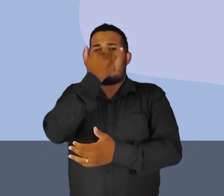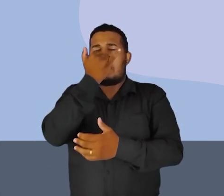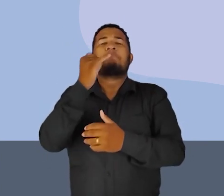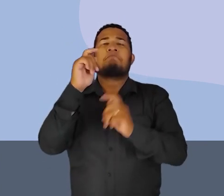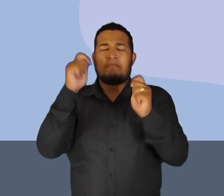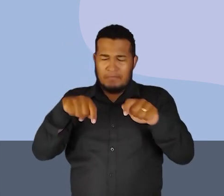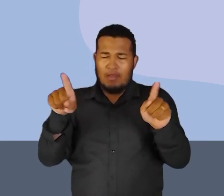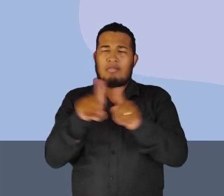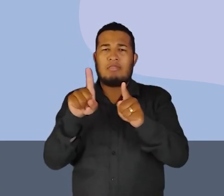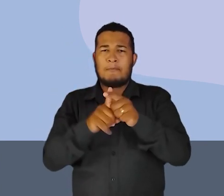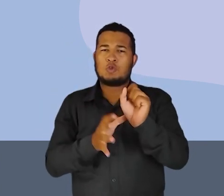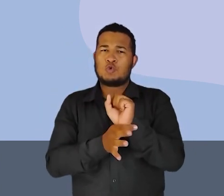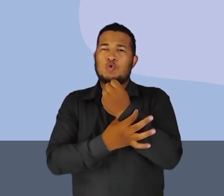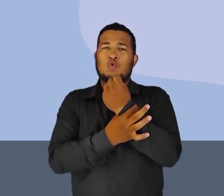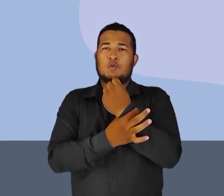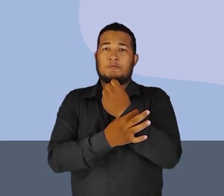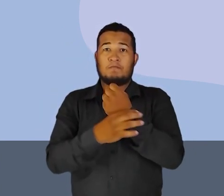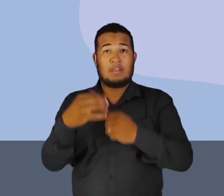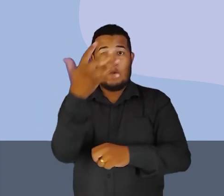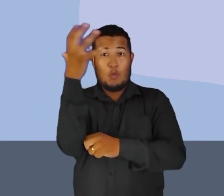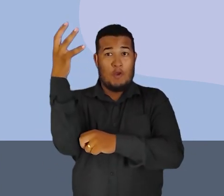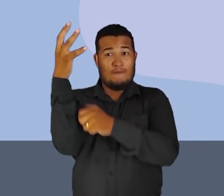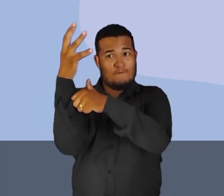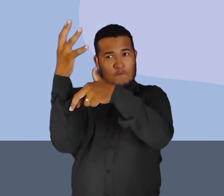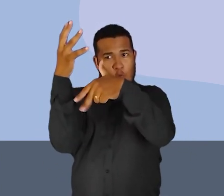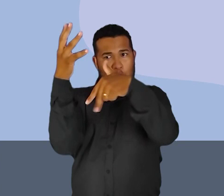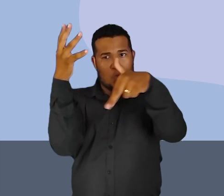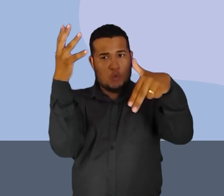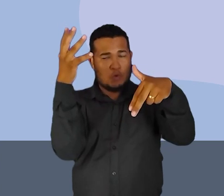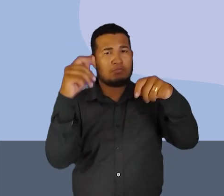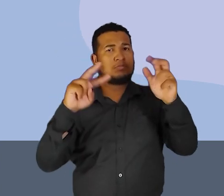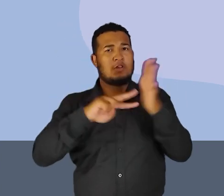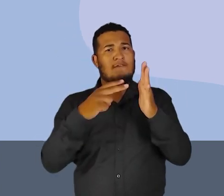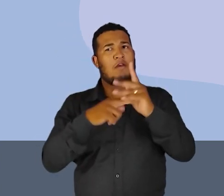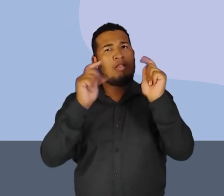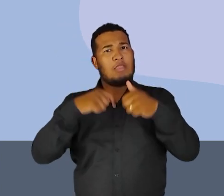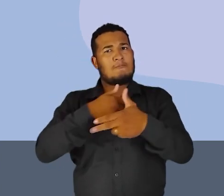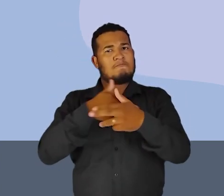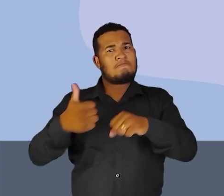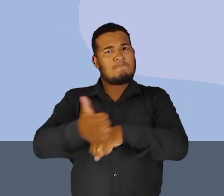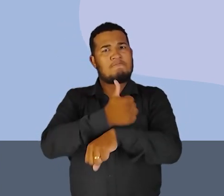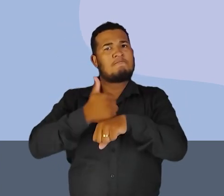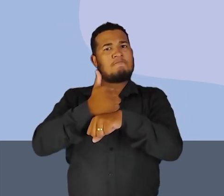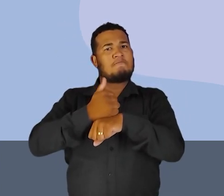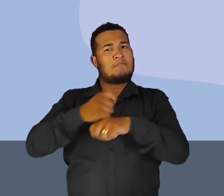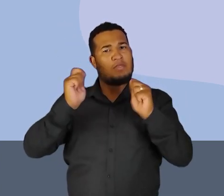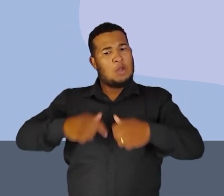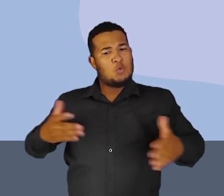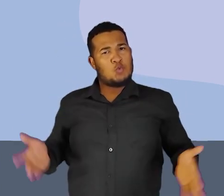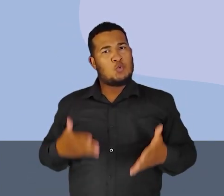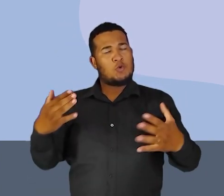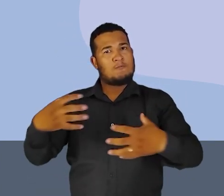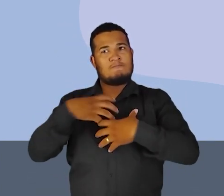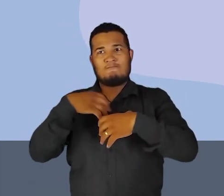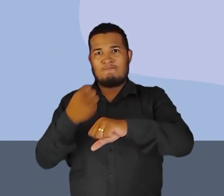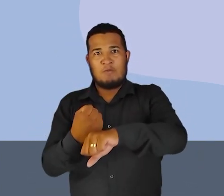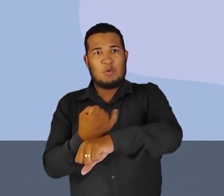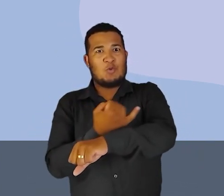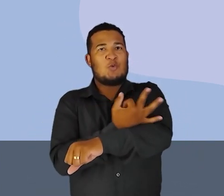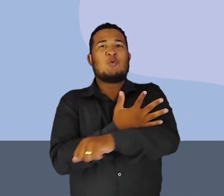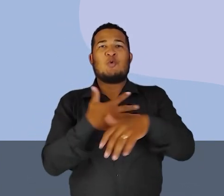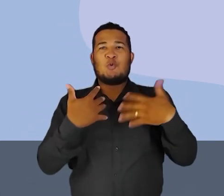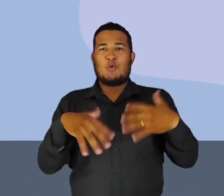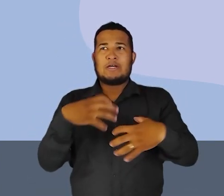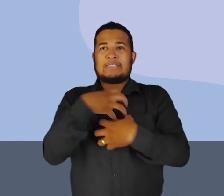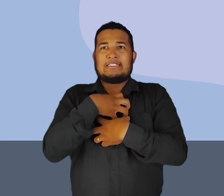O arvorismo, além de estimular o desenvolvimento das capacidades físicas e motoras, proporciona inúmeras sensações e emoções, como